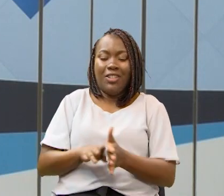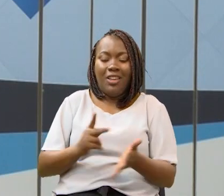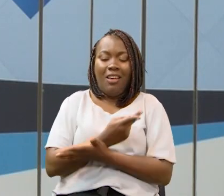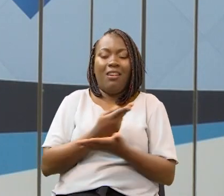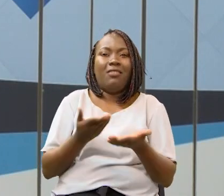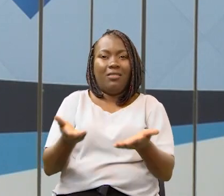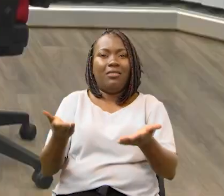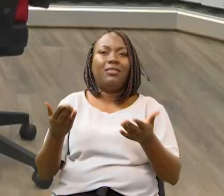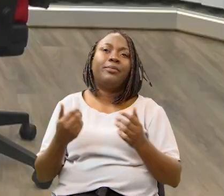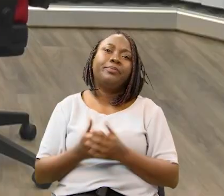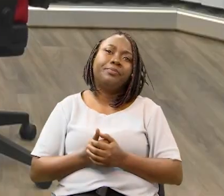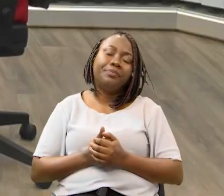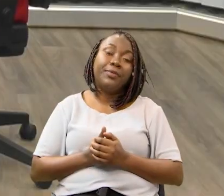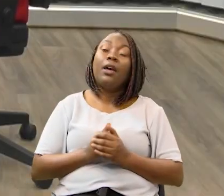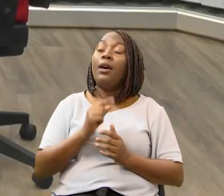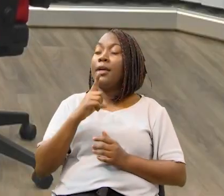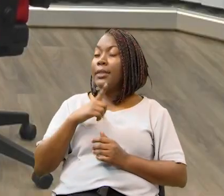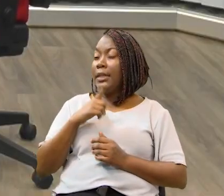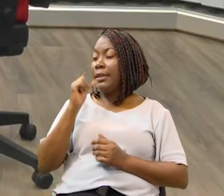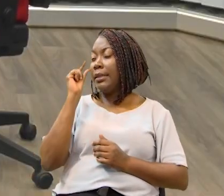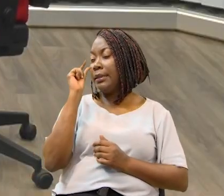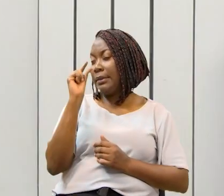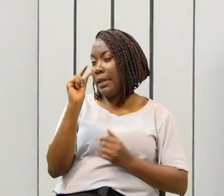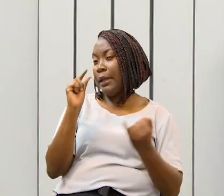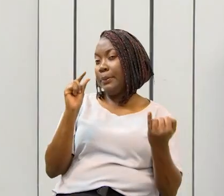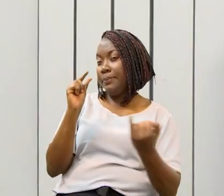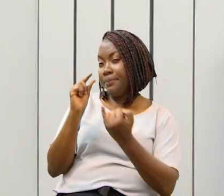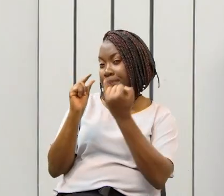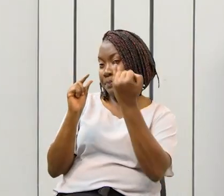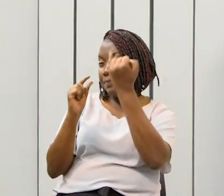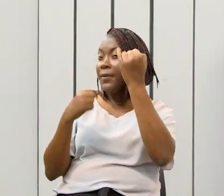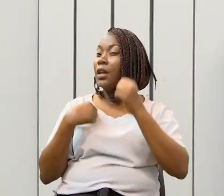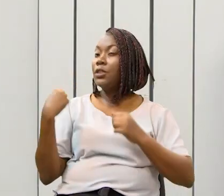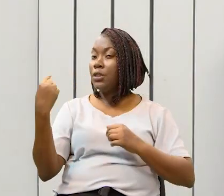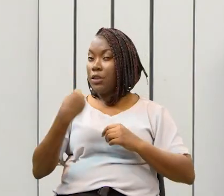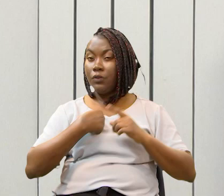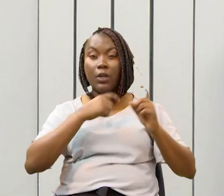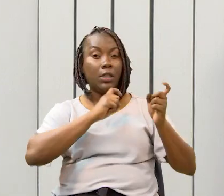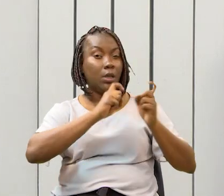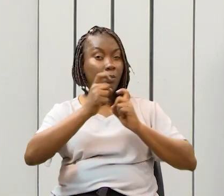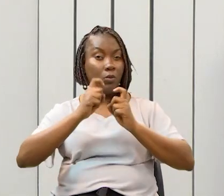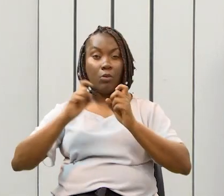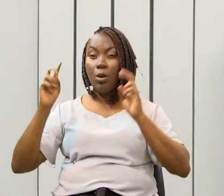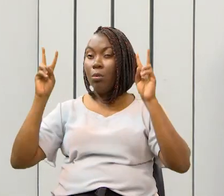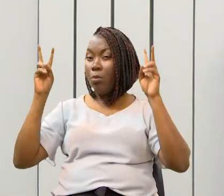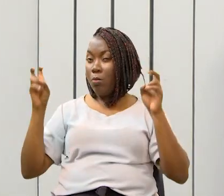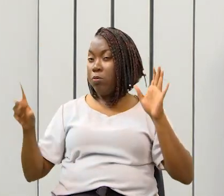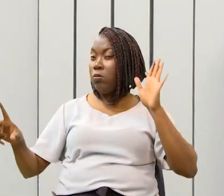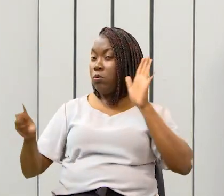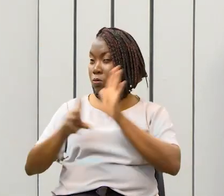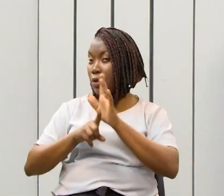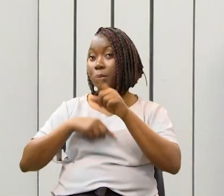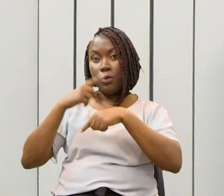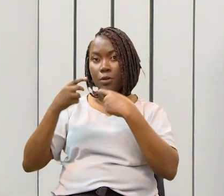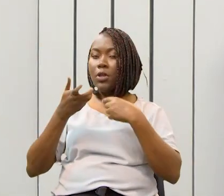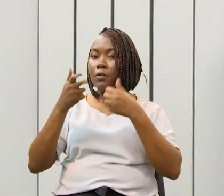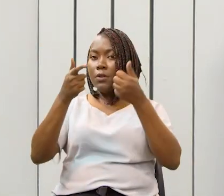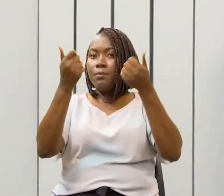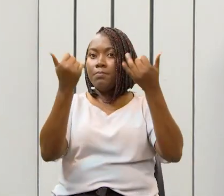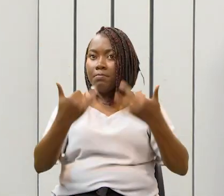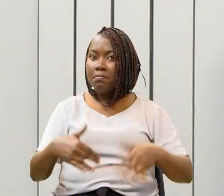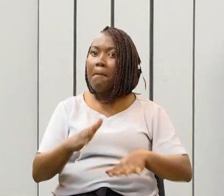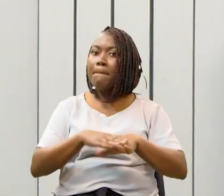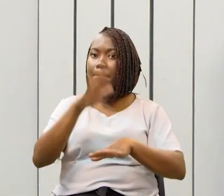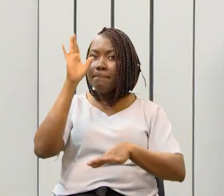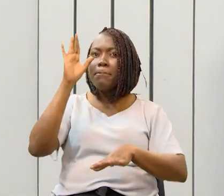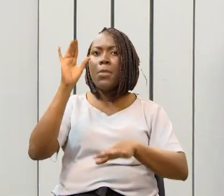de fato. Certo. Agora tem um detalhe muito importante que a gente vai debater, né, sobre essa lei. Depois eu quero que você fale um pouco mais